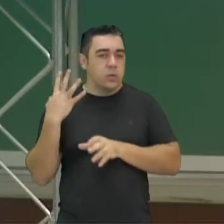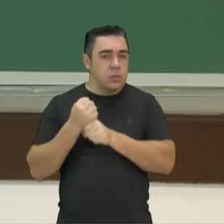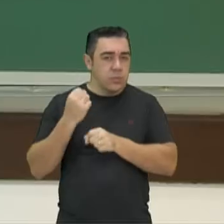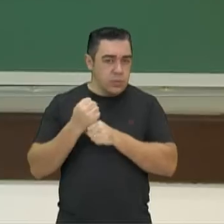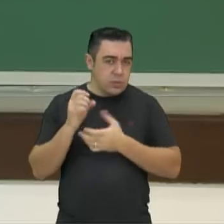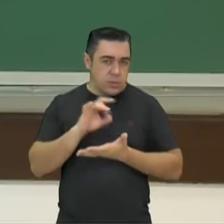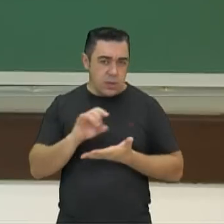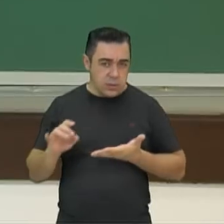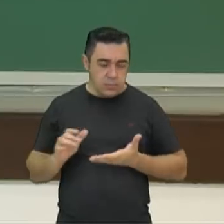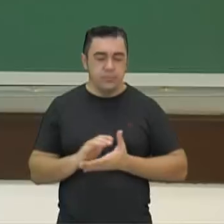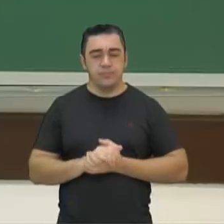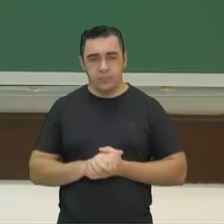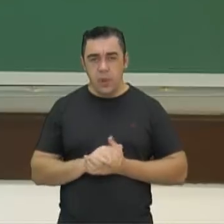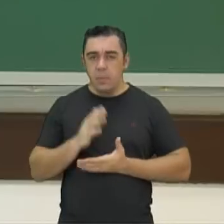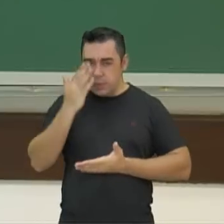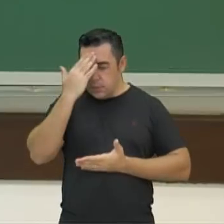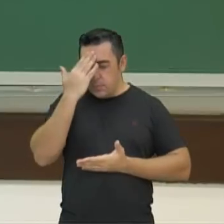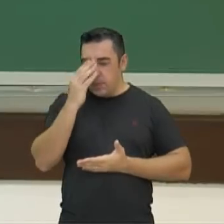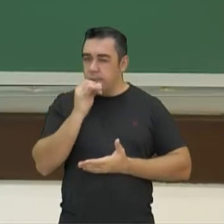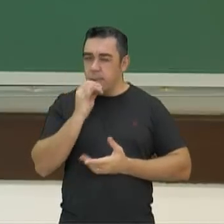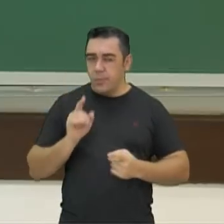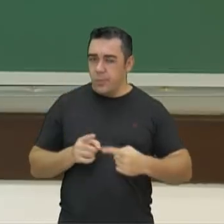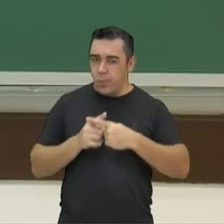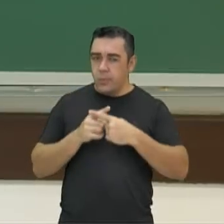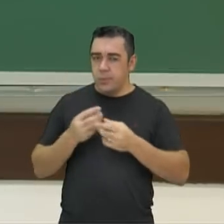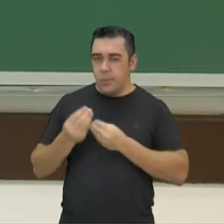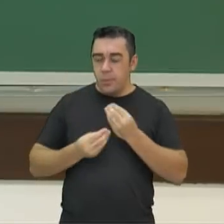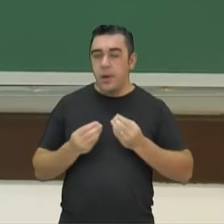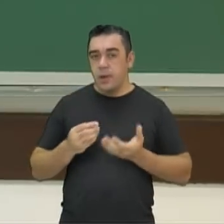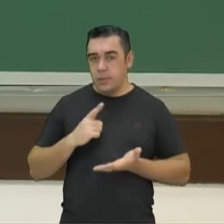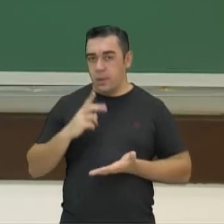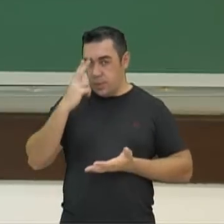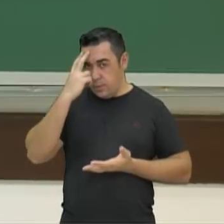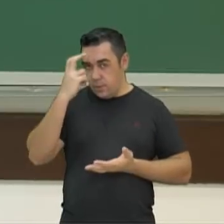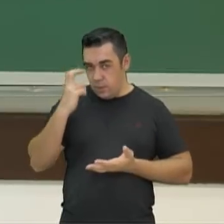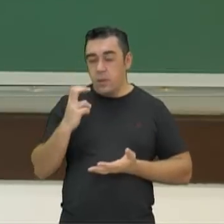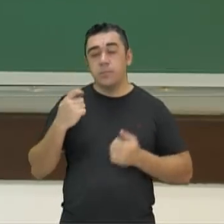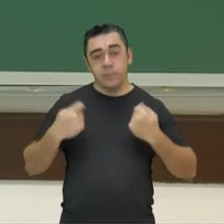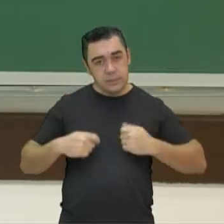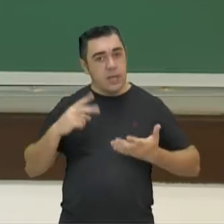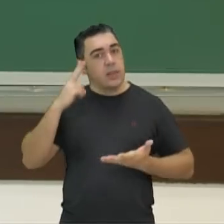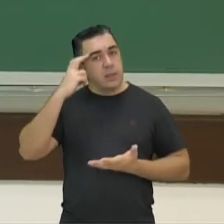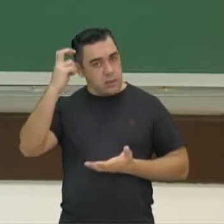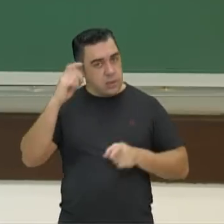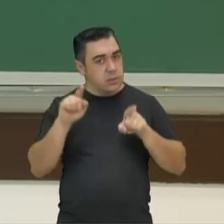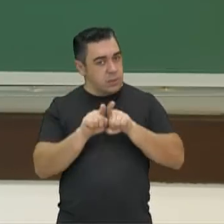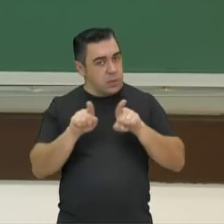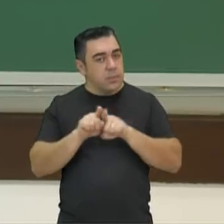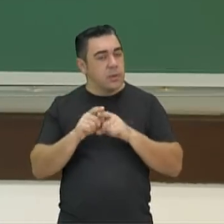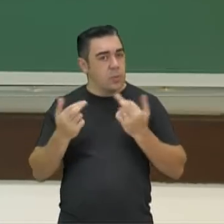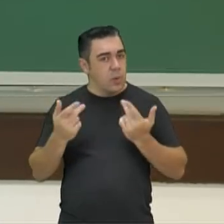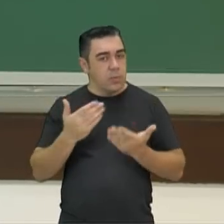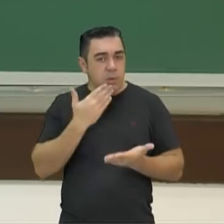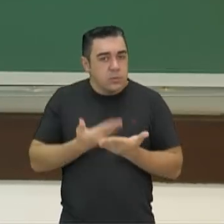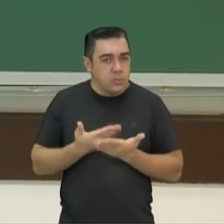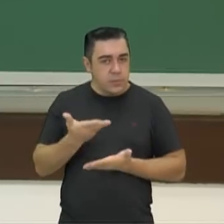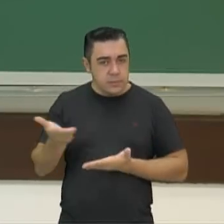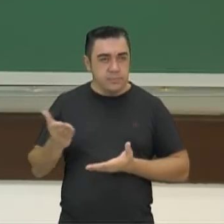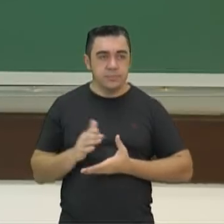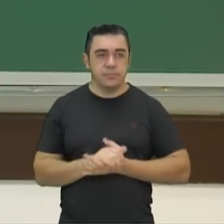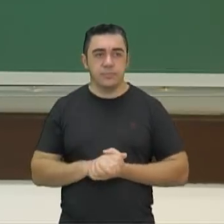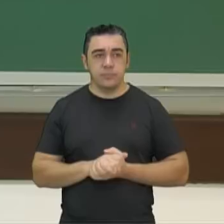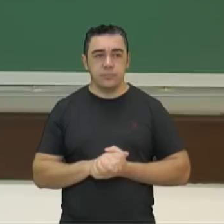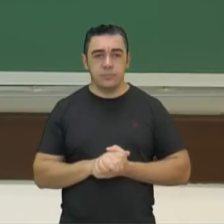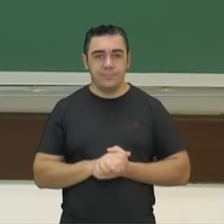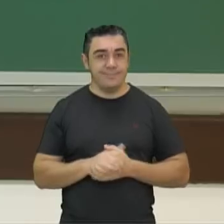pegadinha do nosso adversário, nosso colega que estiver jogando ali. Eles são muito inteligentes, e a gente tem que usar nossa inteligência também para surpreender.